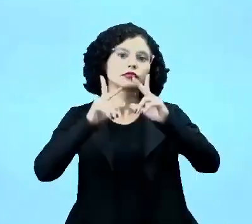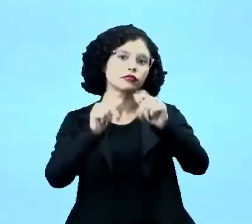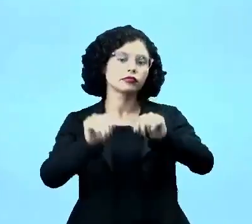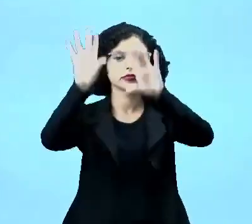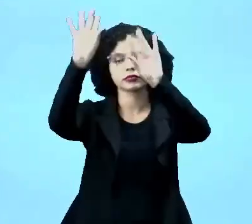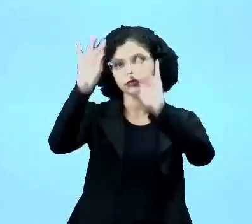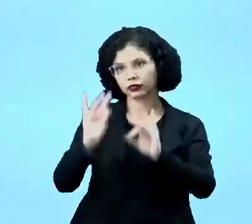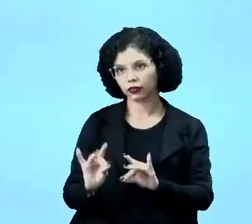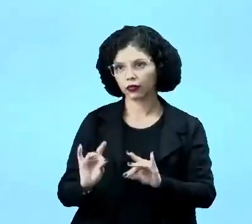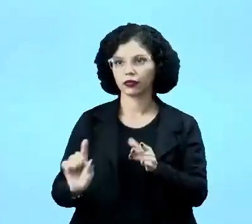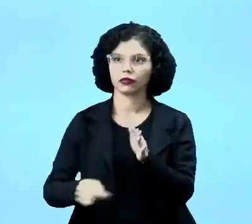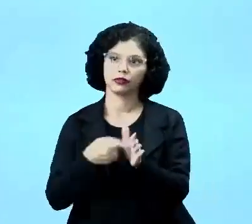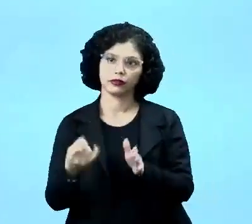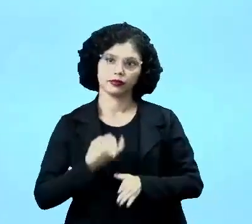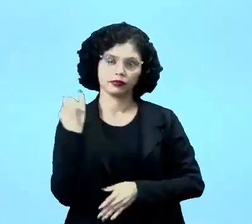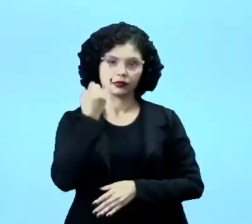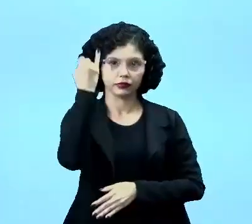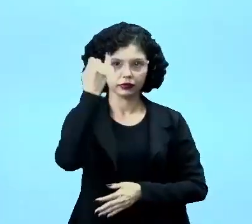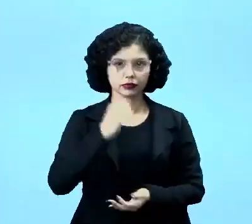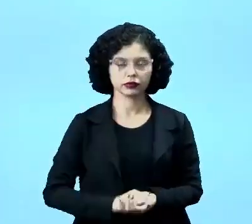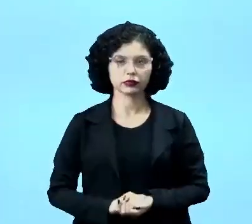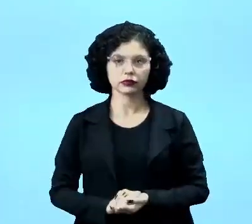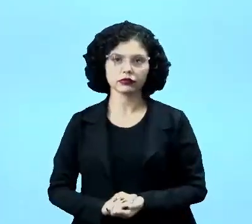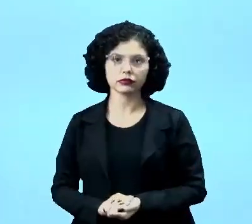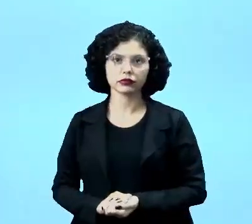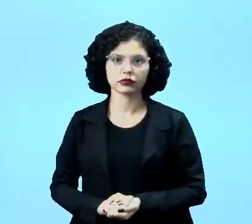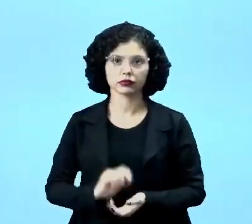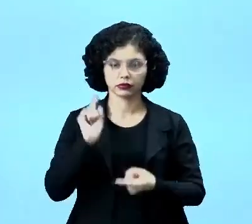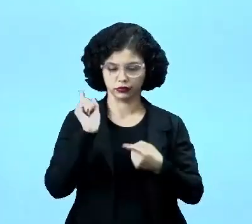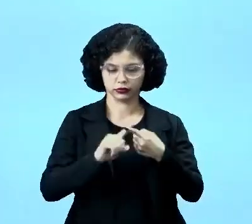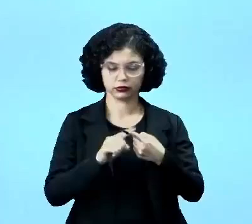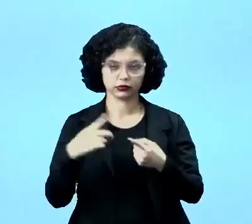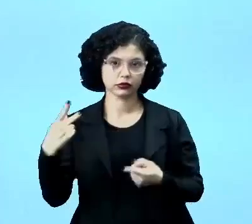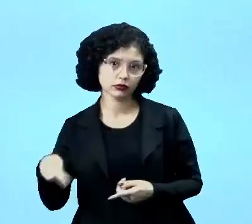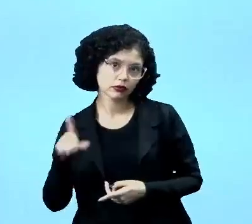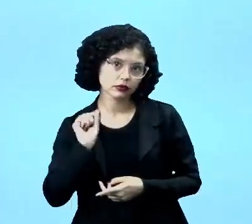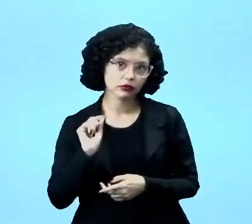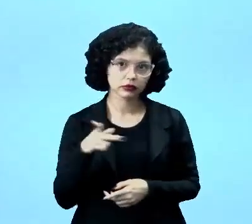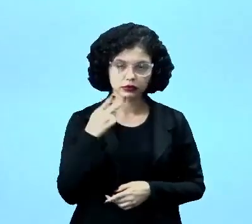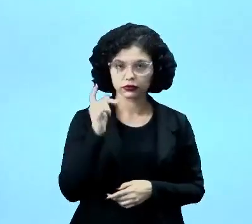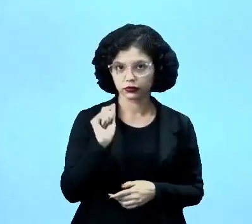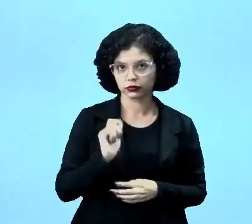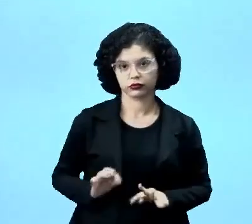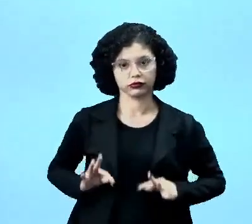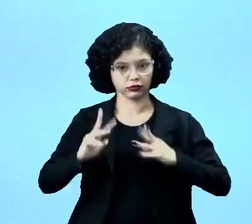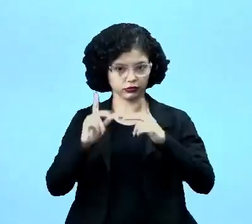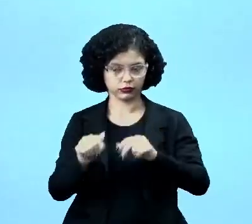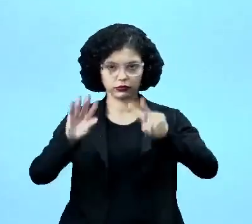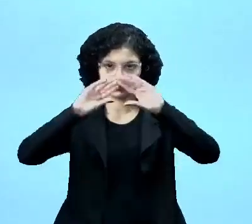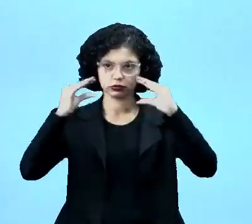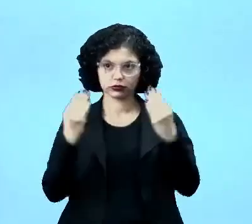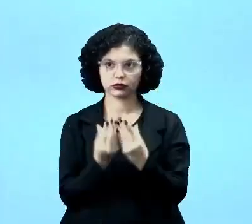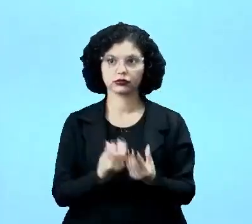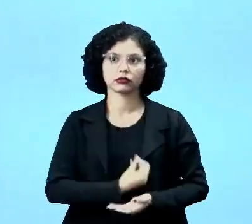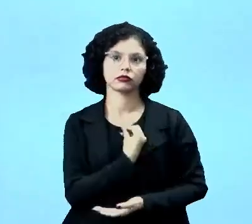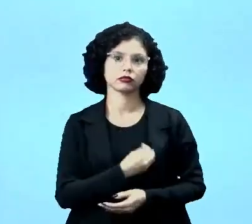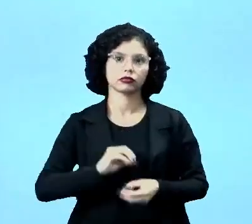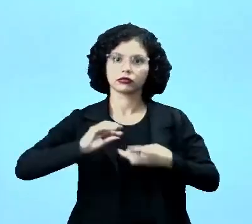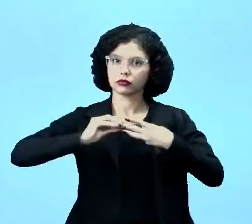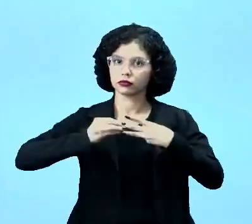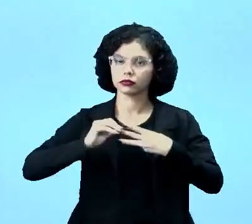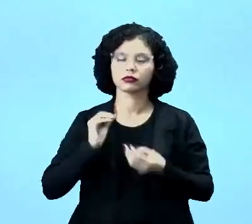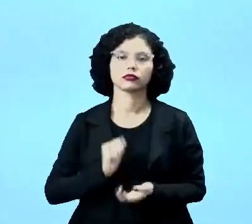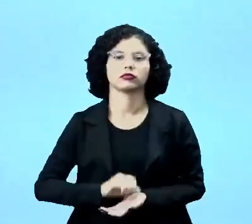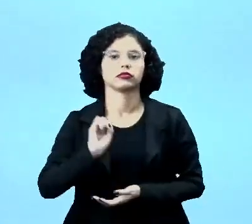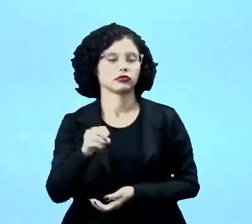todos esses princípios aí da teoria celular? O primeiro dele diz para vocês que todos os seres vivos são formados por células.